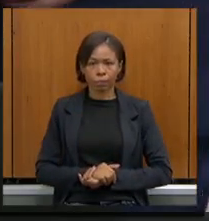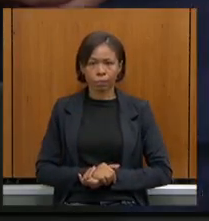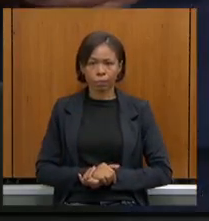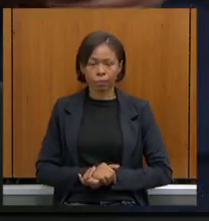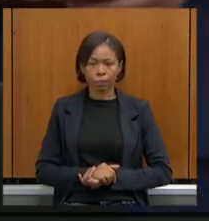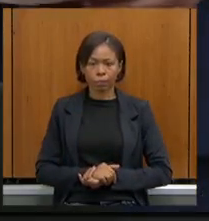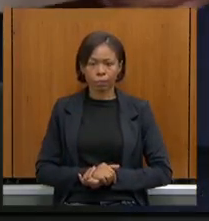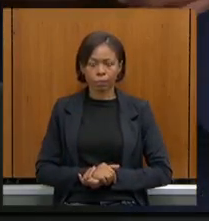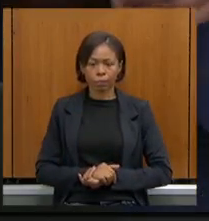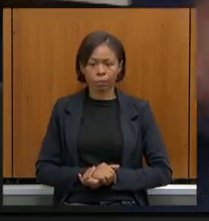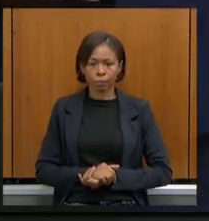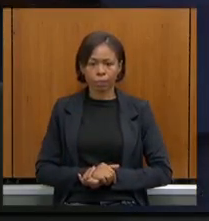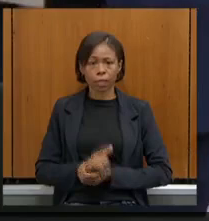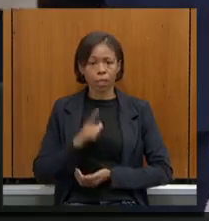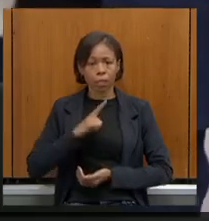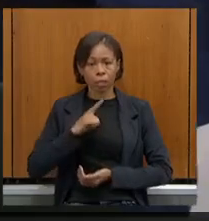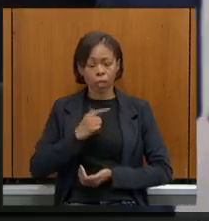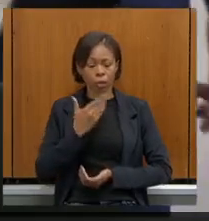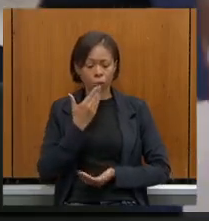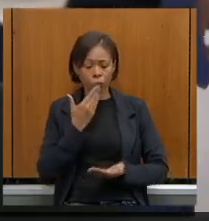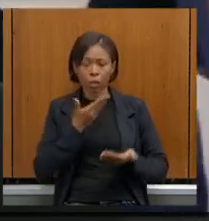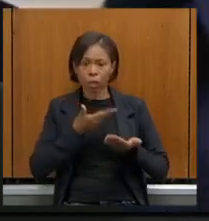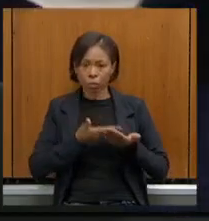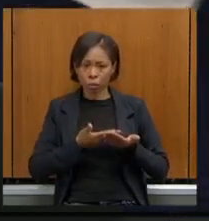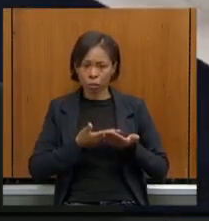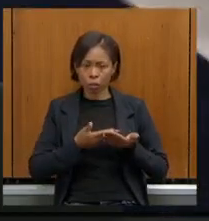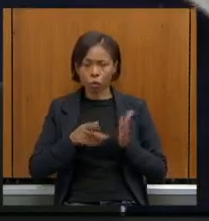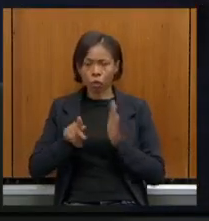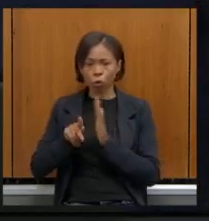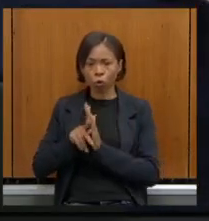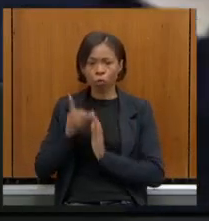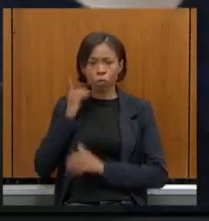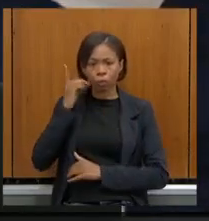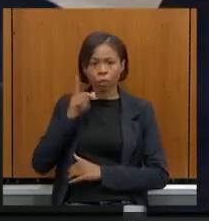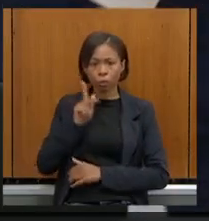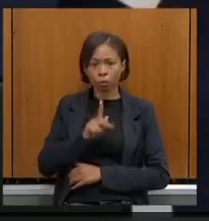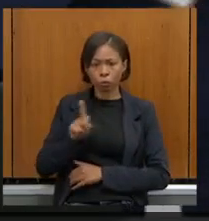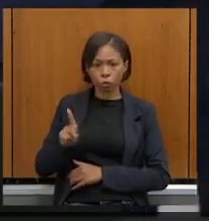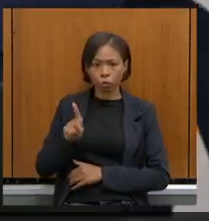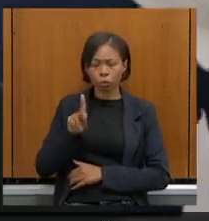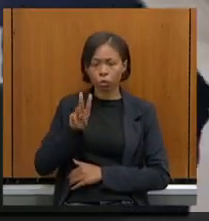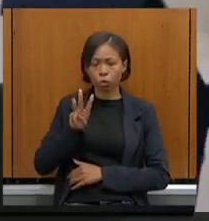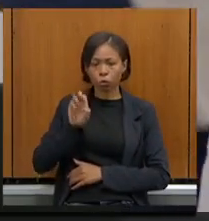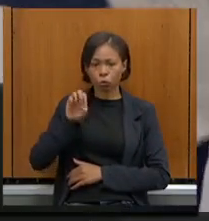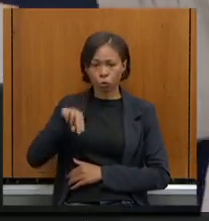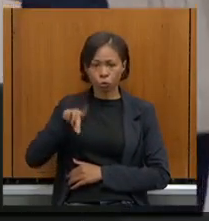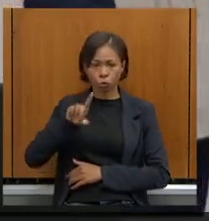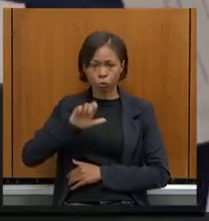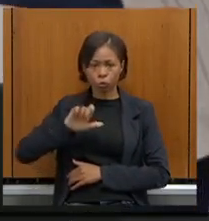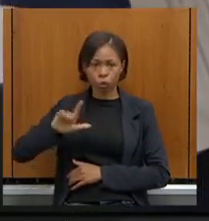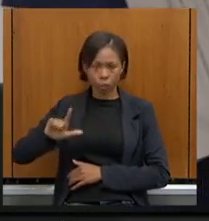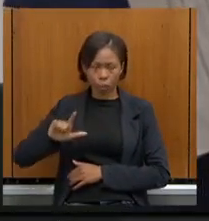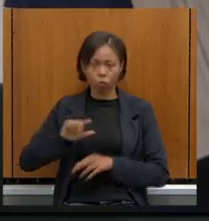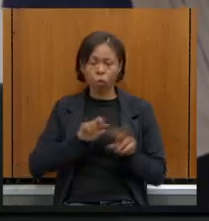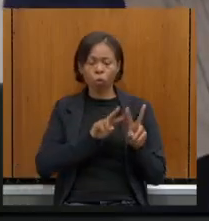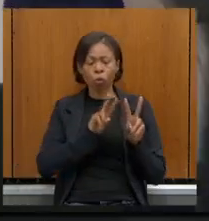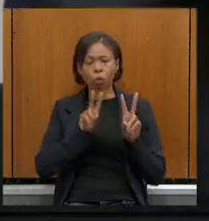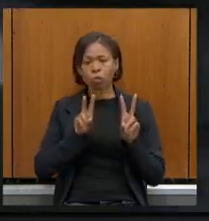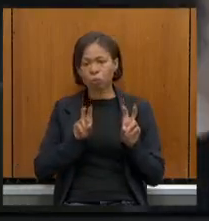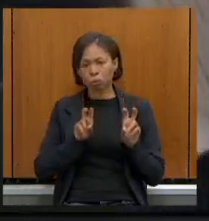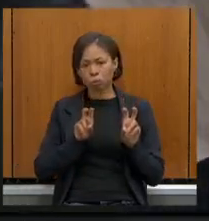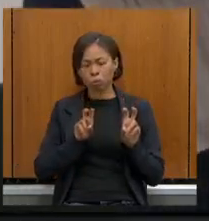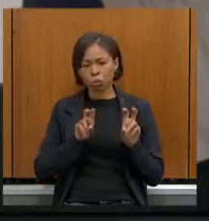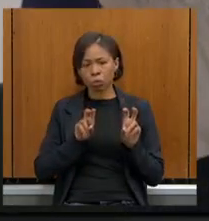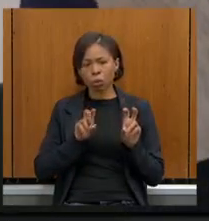temos aqui o requerimento do deputado professor Wendel Mesquita com o seguinte TO deputado que